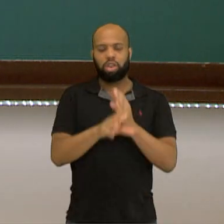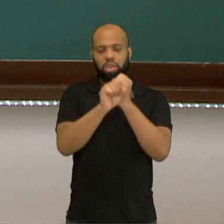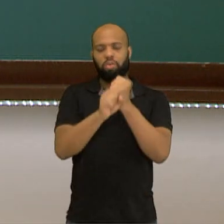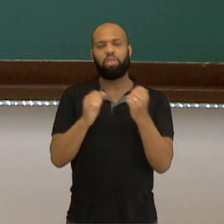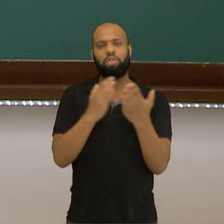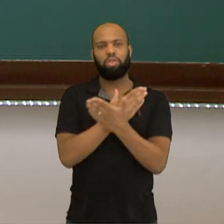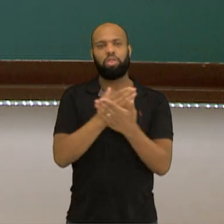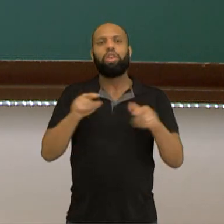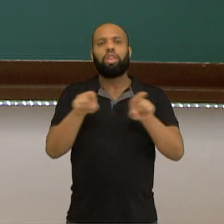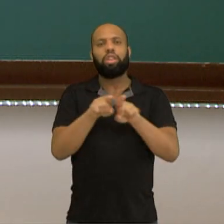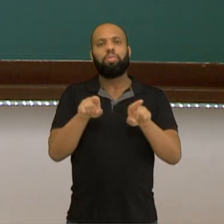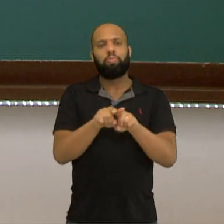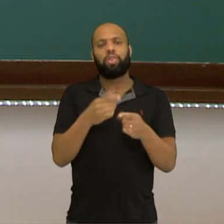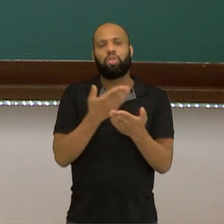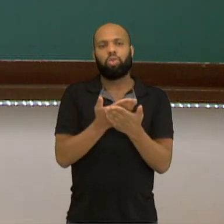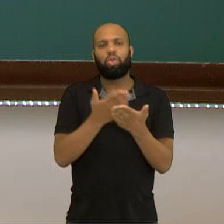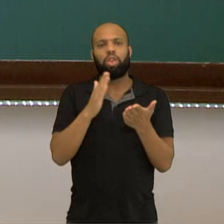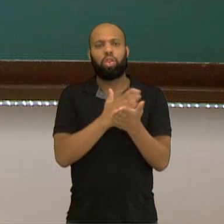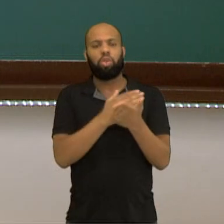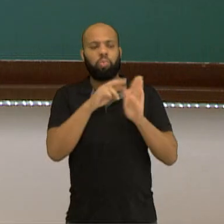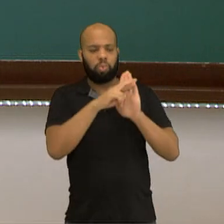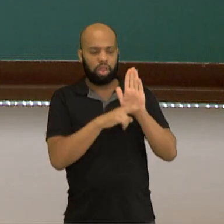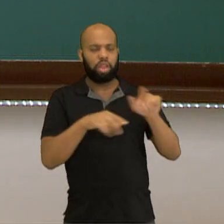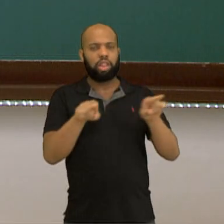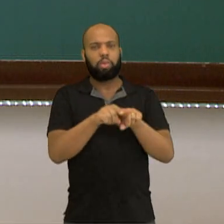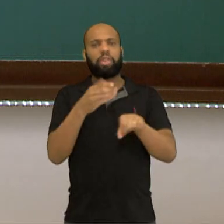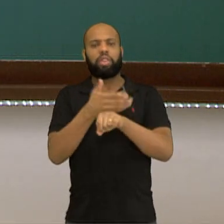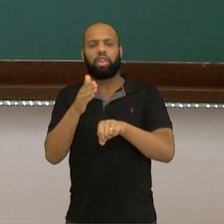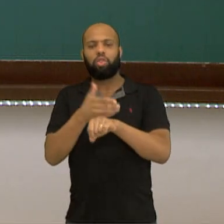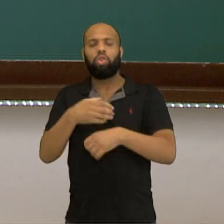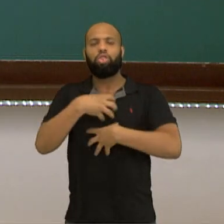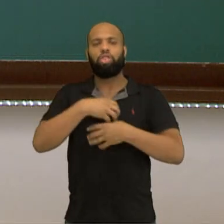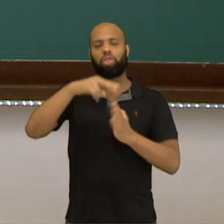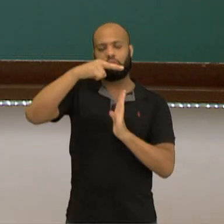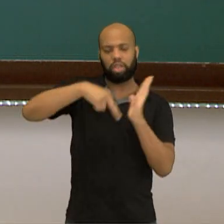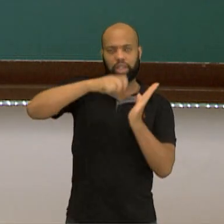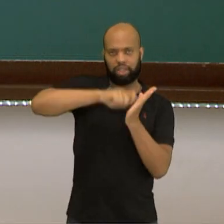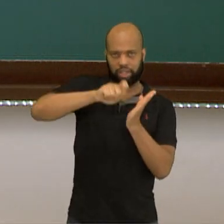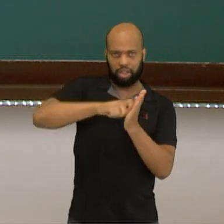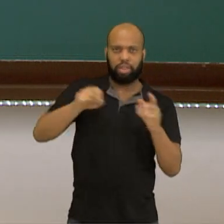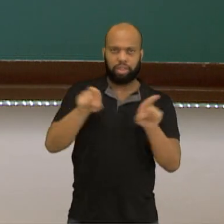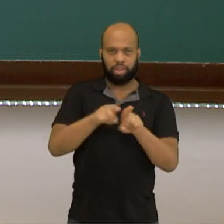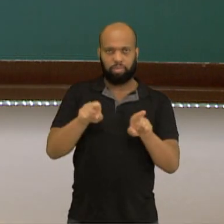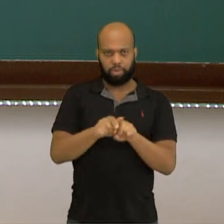e generalizamos também, praticamos a leitura e generalizamos uma regra.